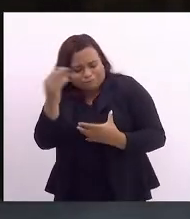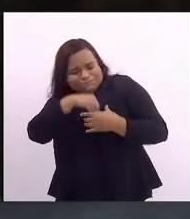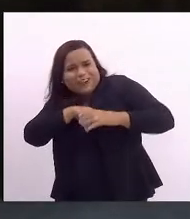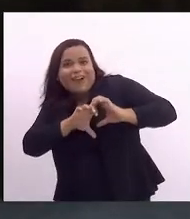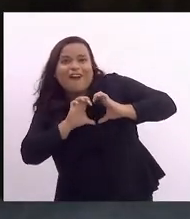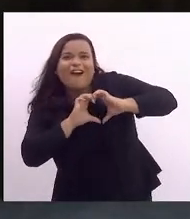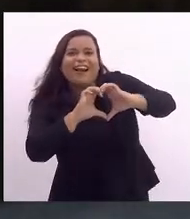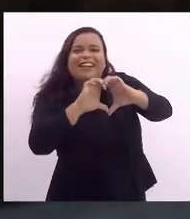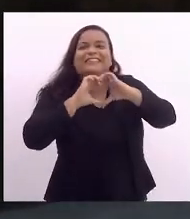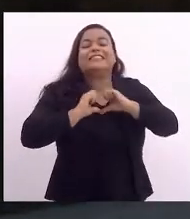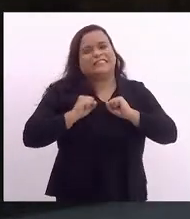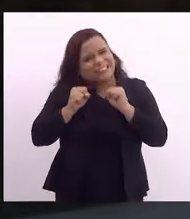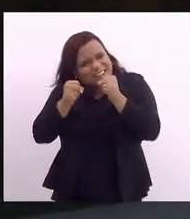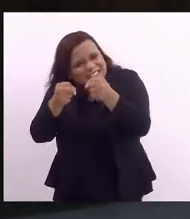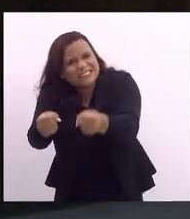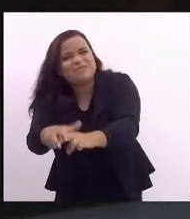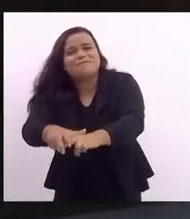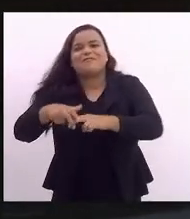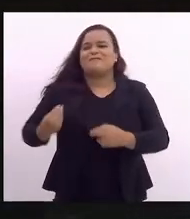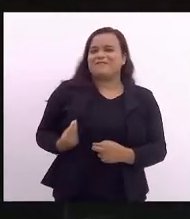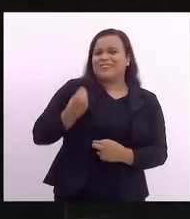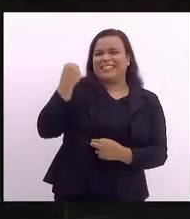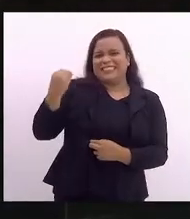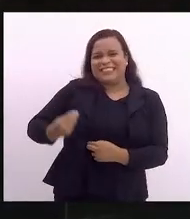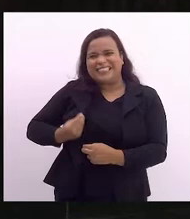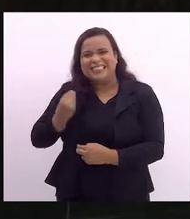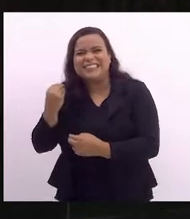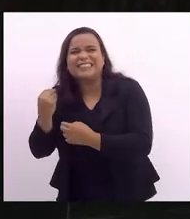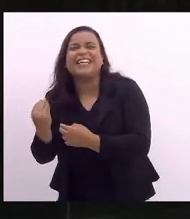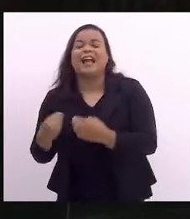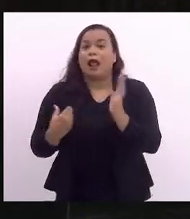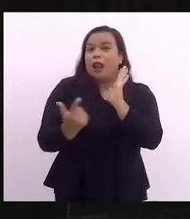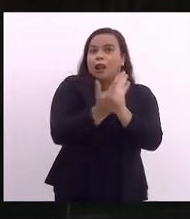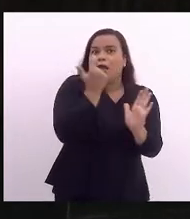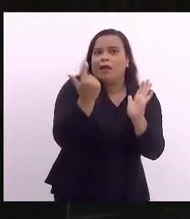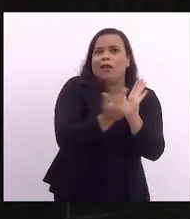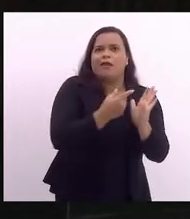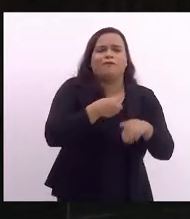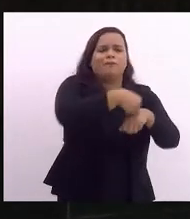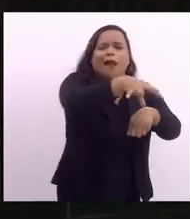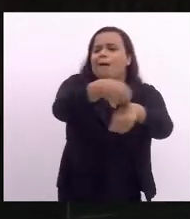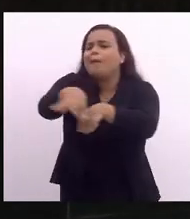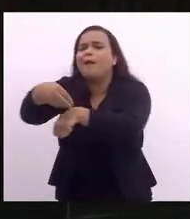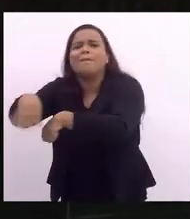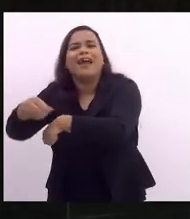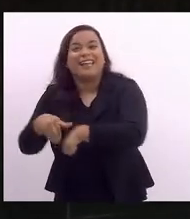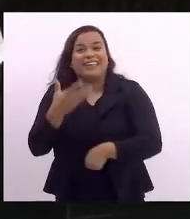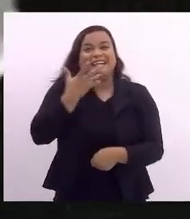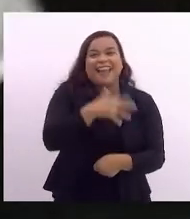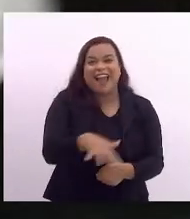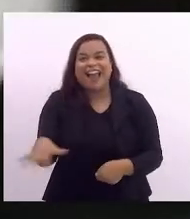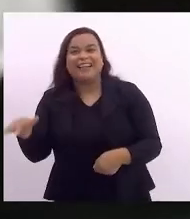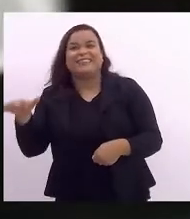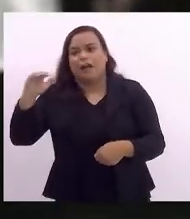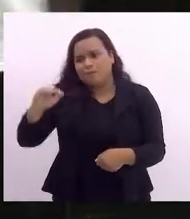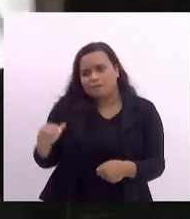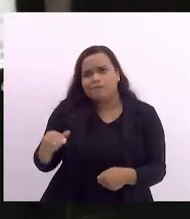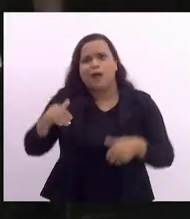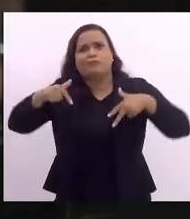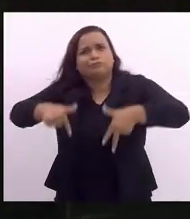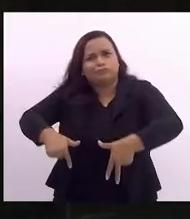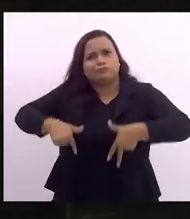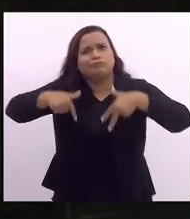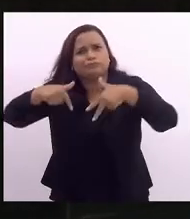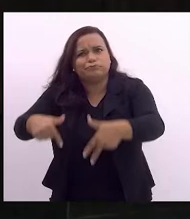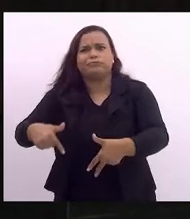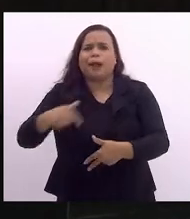pela causa, nem ser motivo de estar vivo. Trafico uns livros para informar minhas crianças. O menor na militância se mata na minha